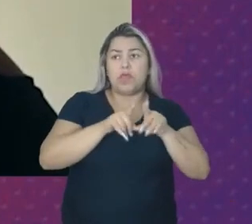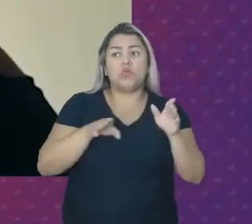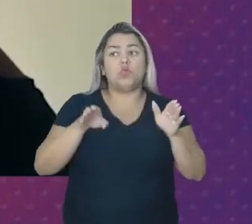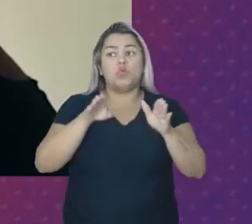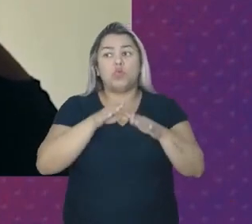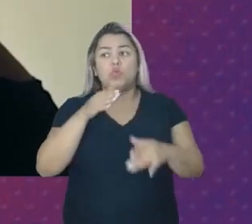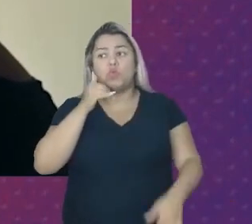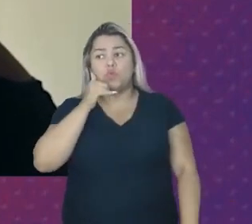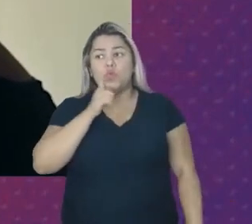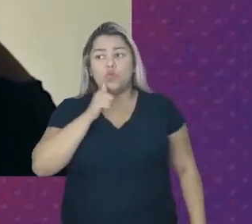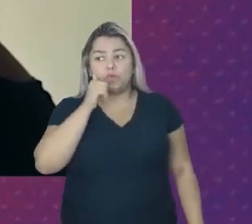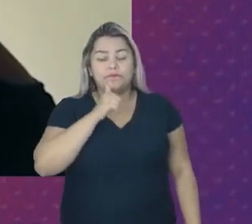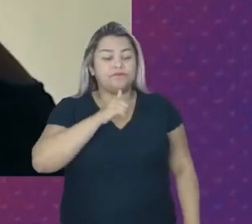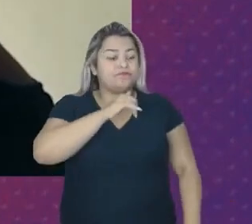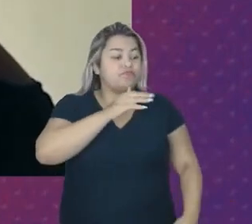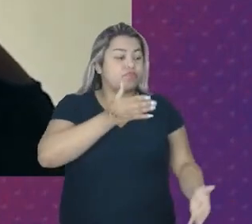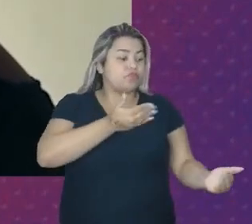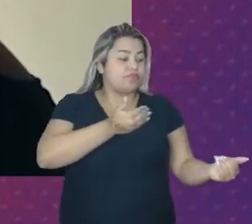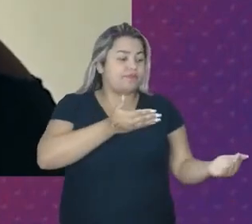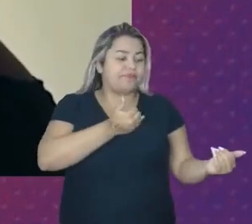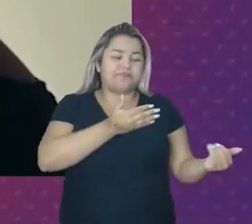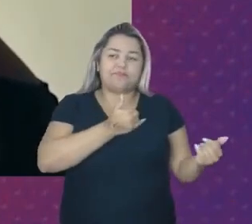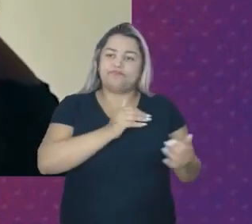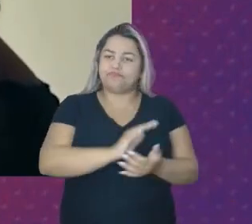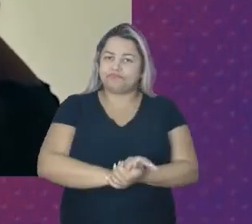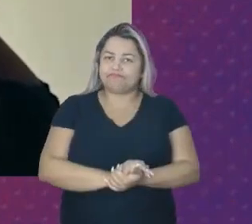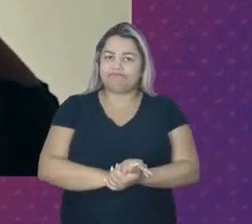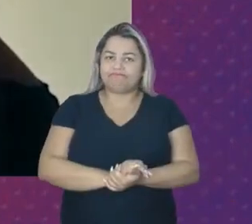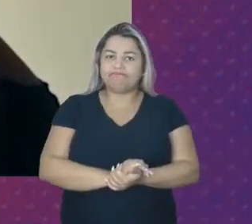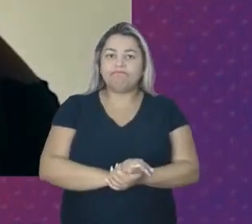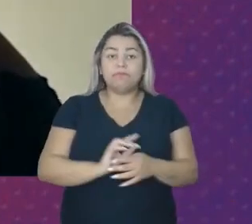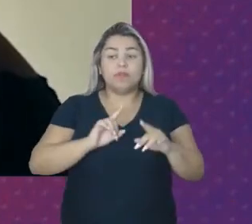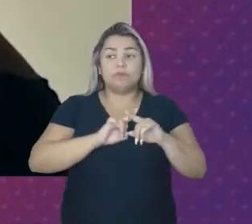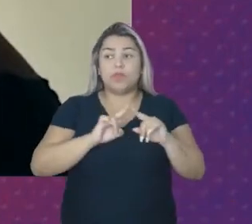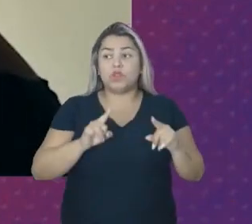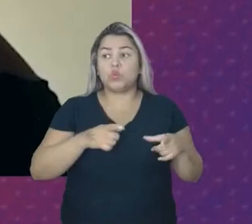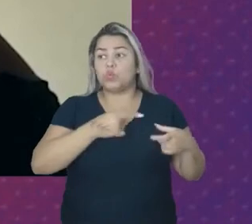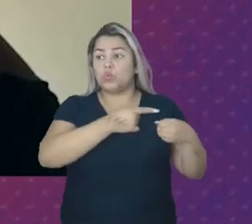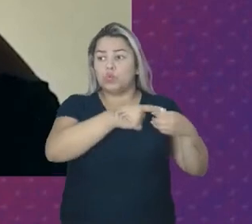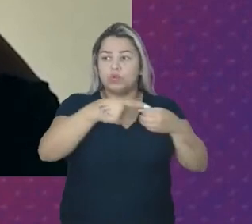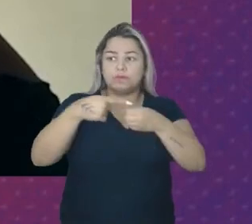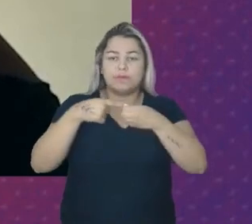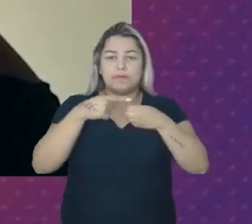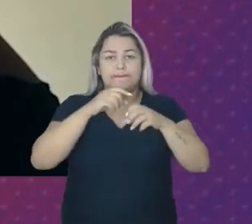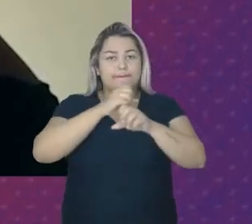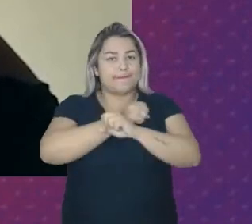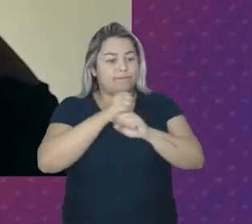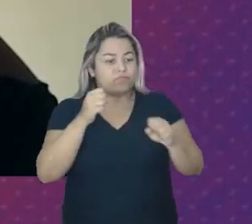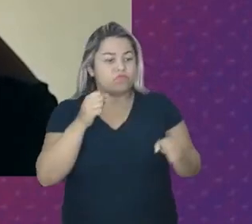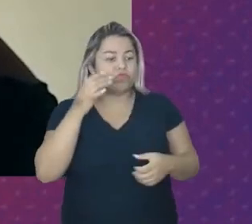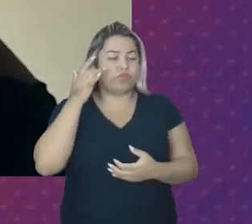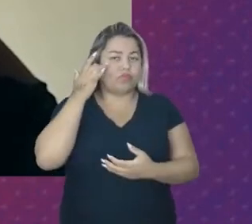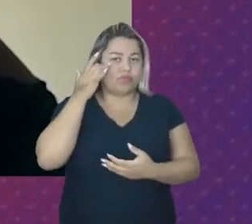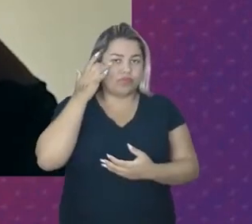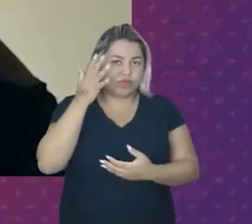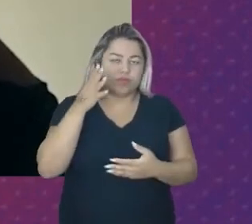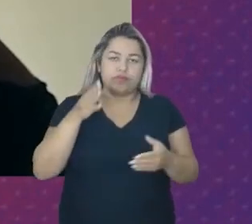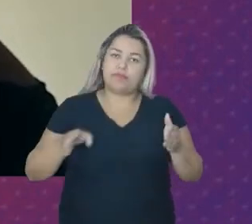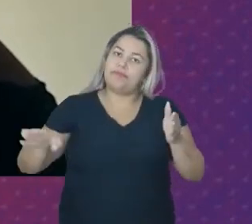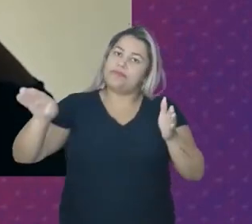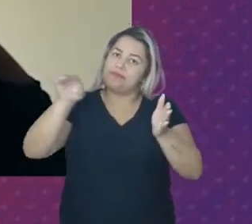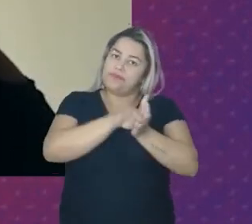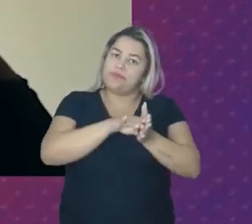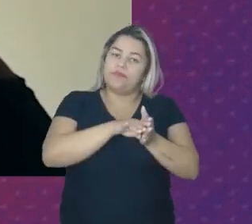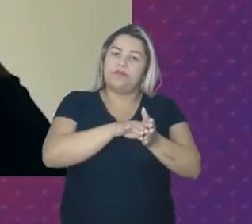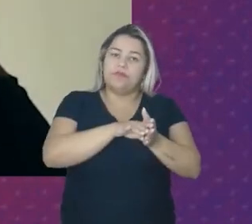mulheres jovens, esses videozinhos rápidos do Instagram. Mas em muitas cidades, possivelmente seja mais fácil chegar até